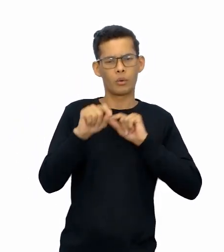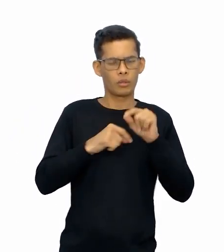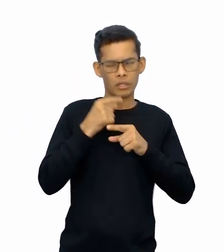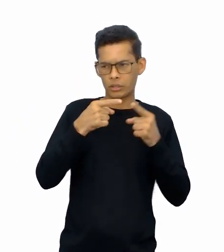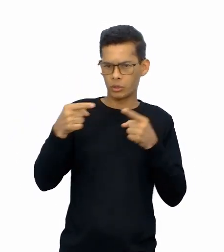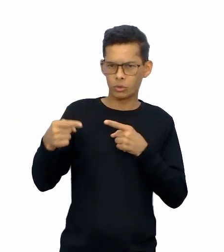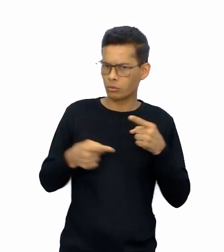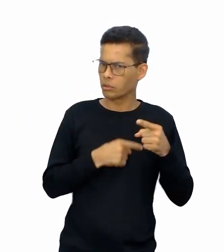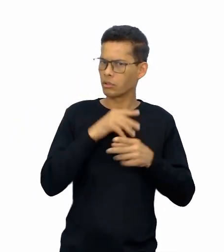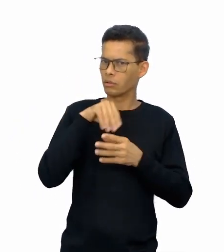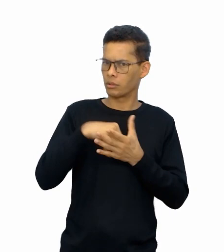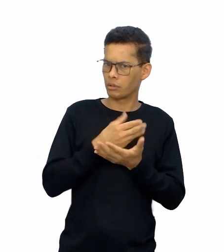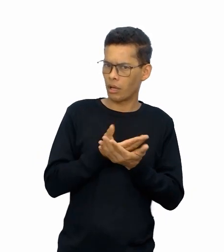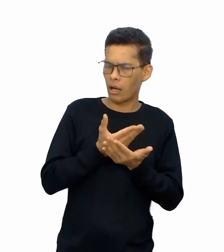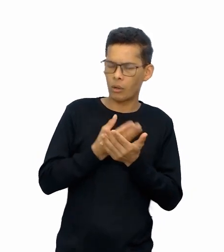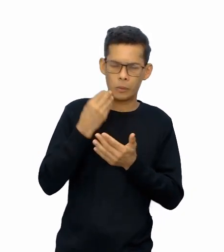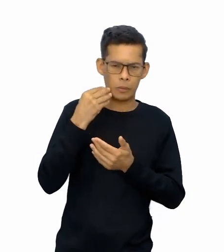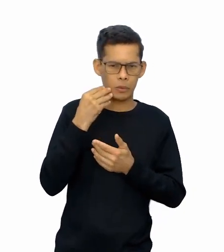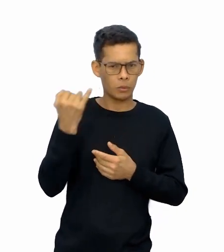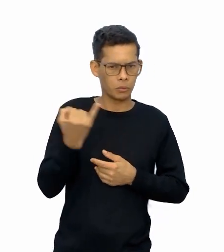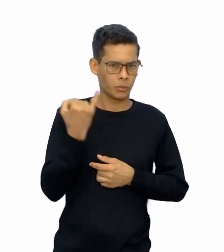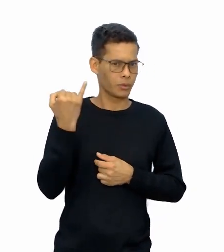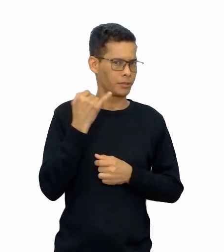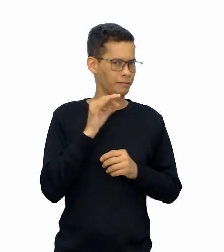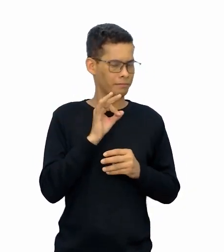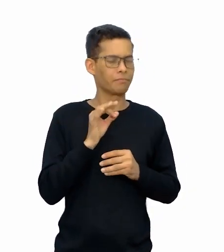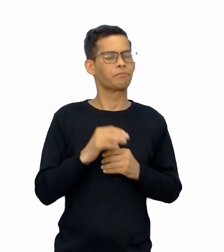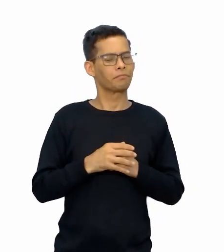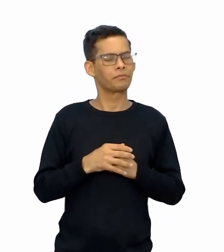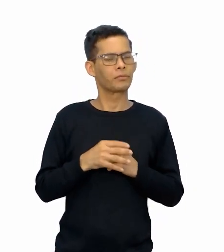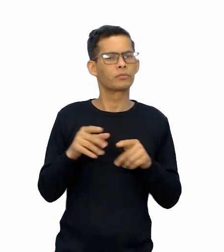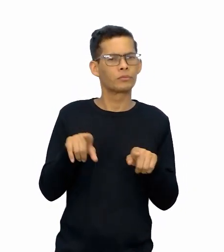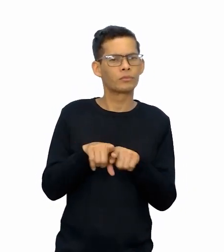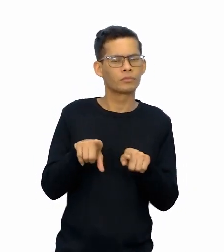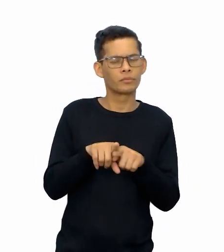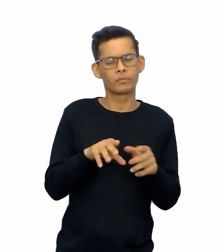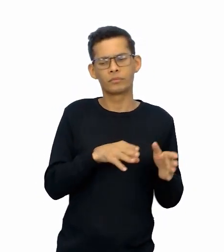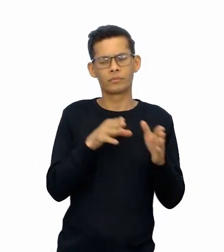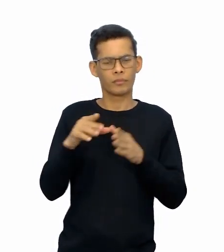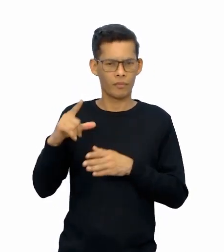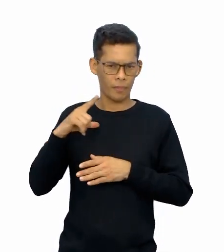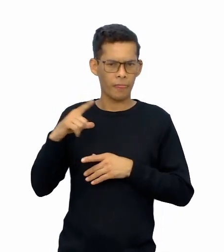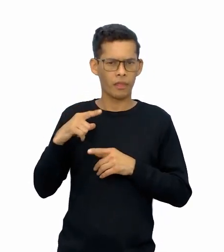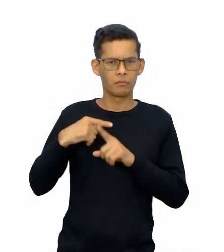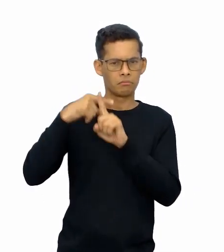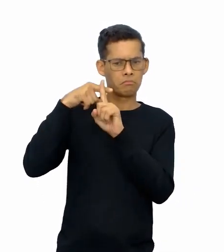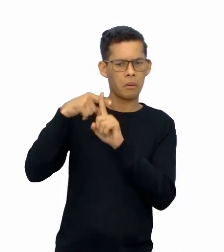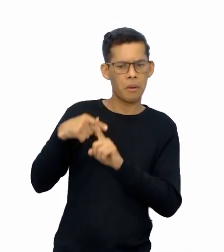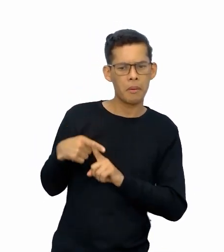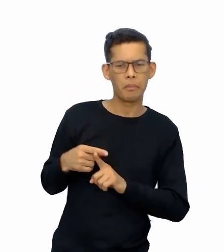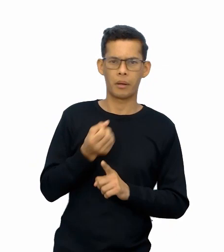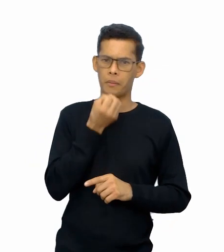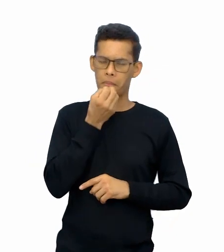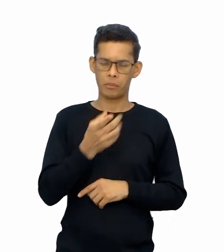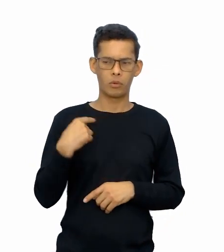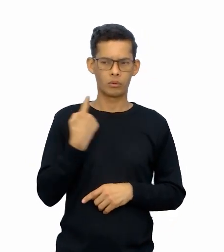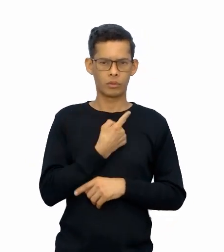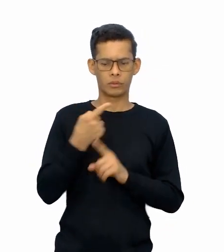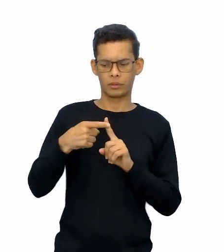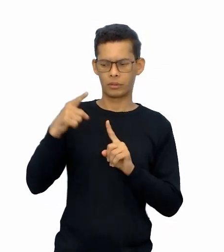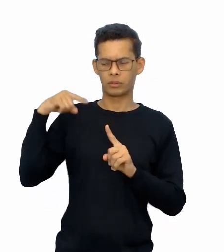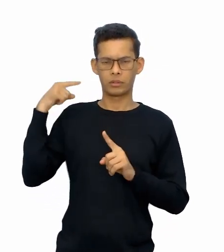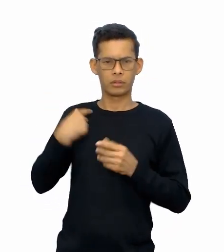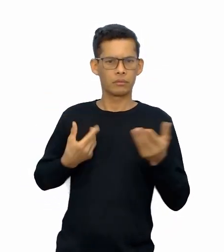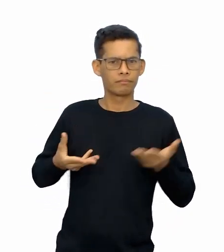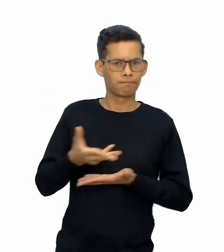importantes sobre as aulas experimentais. Então, além de todos os aspectos positivos já comentados, né, na semana passada, vale